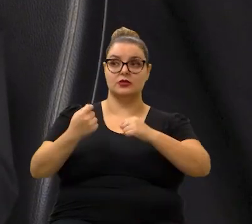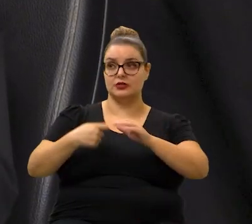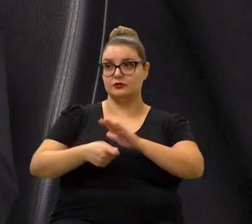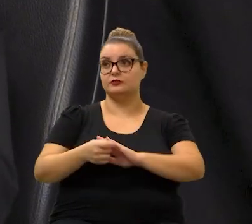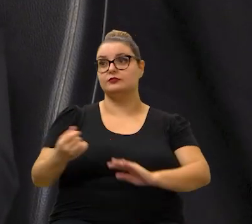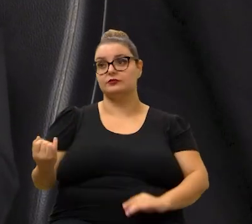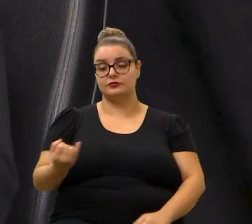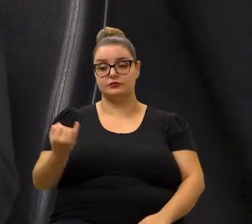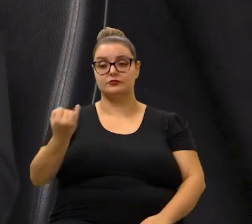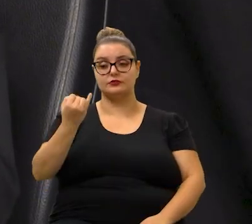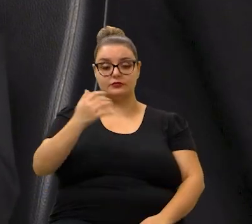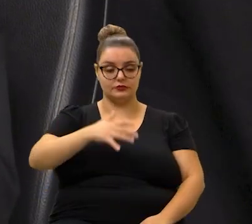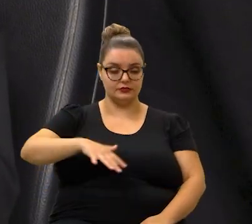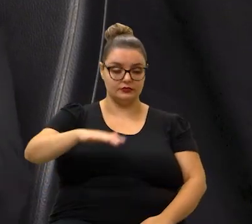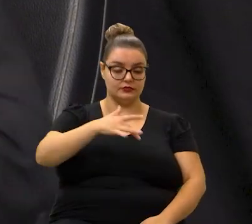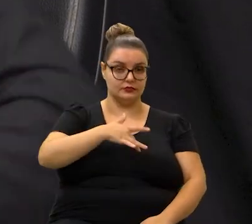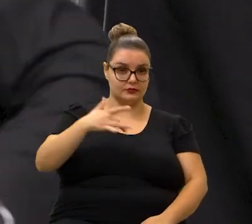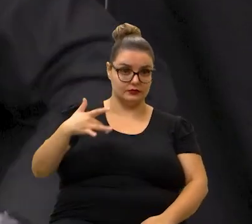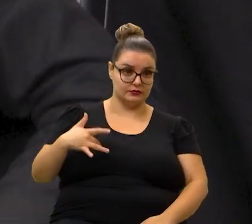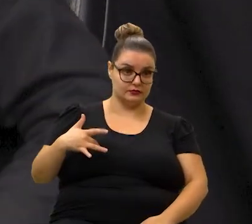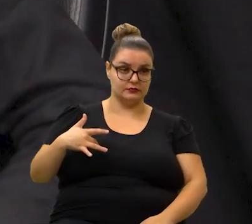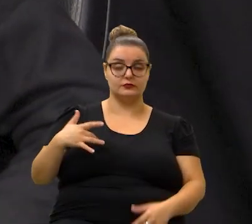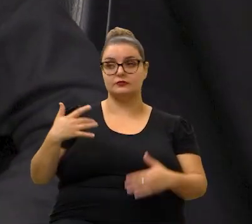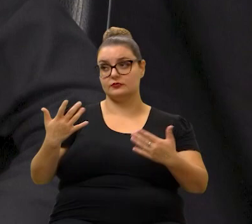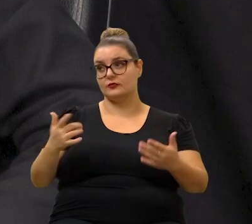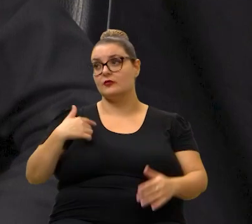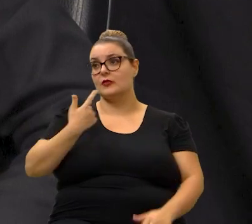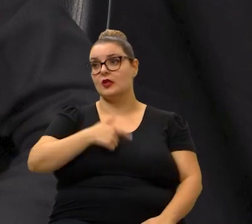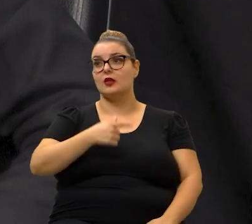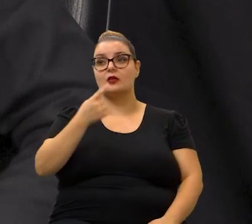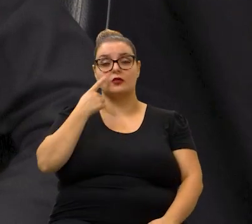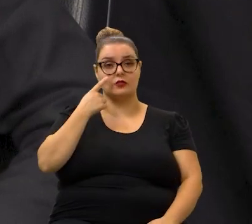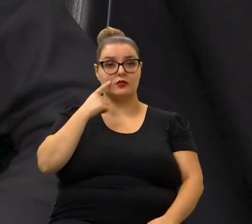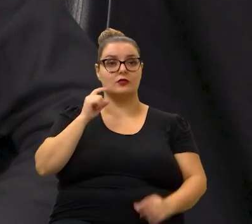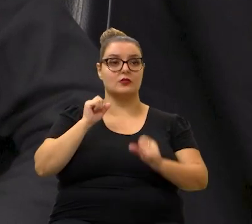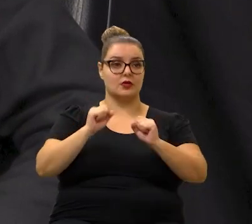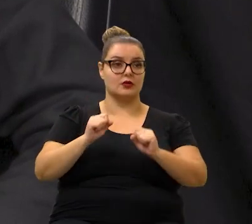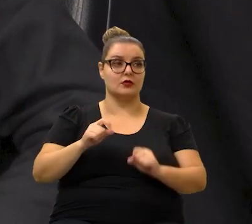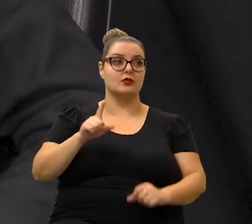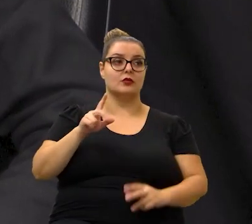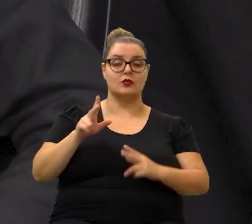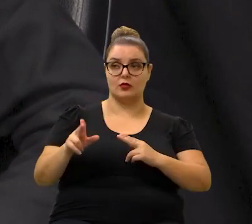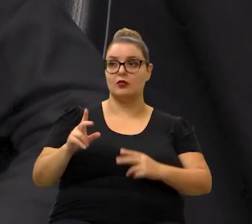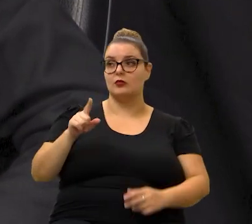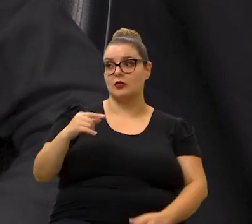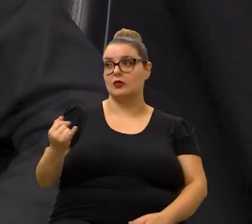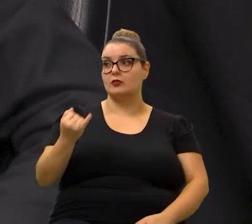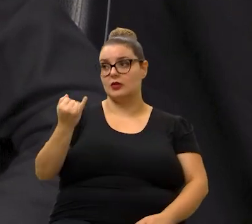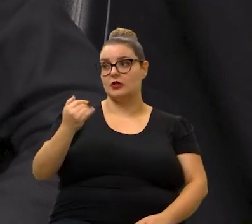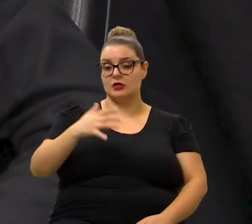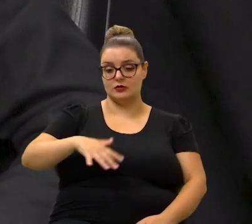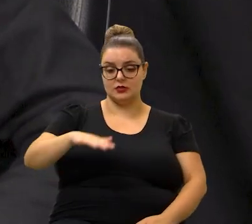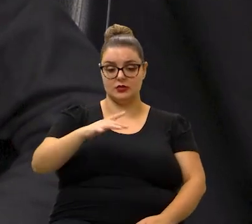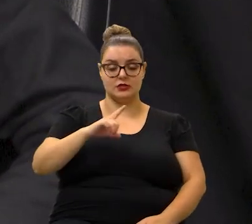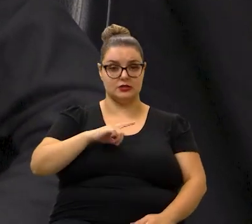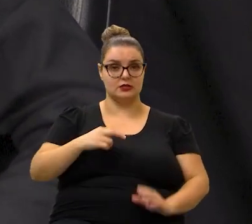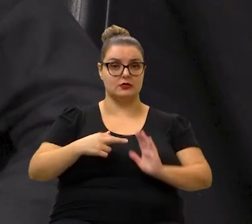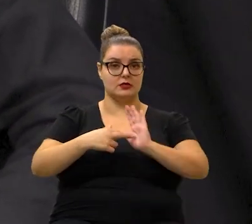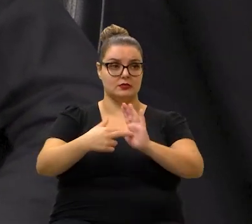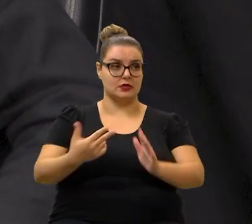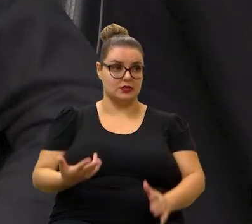importantes na área da saúde então a gente pode ver aí como é importante né A região ter um